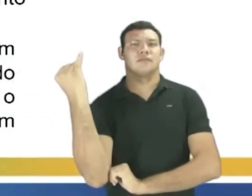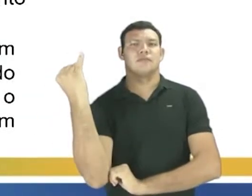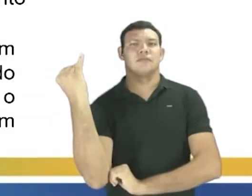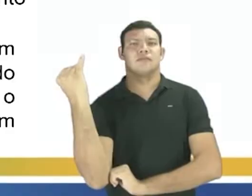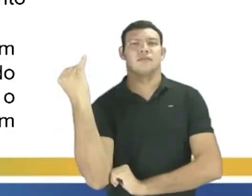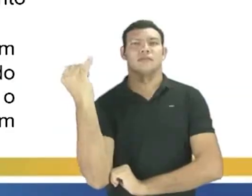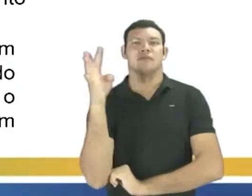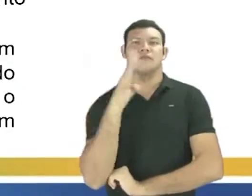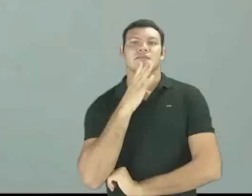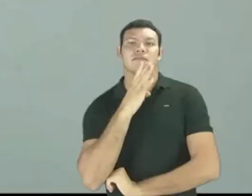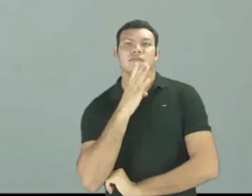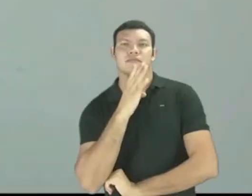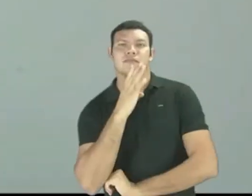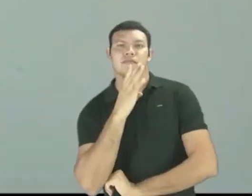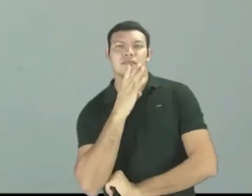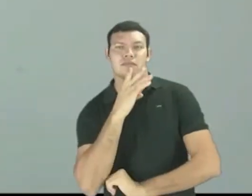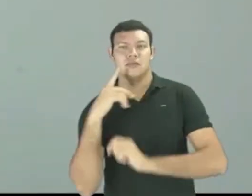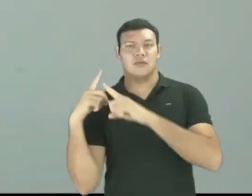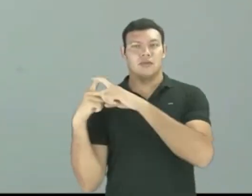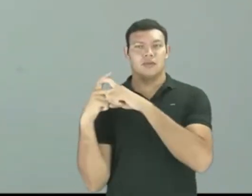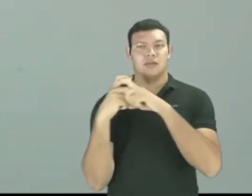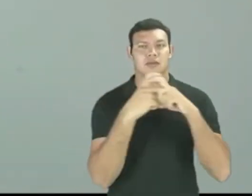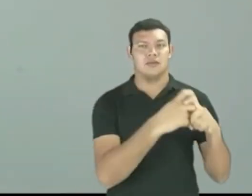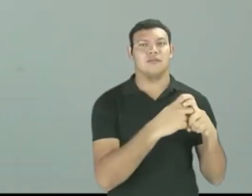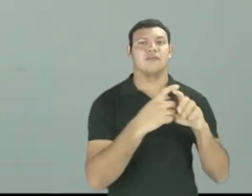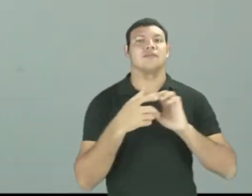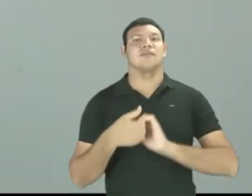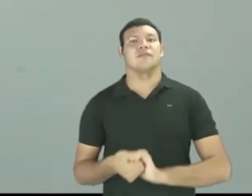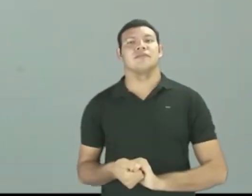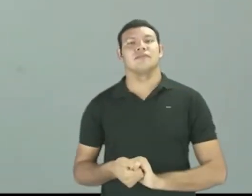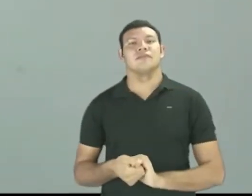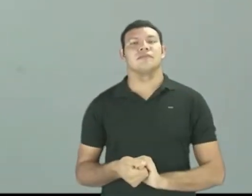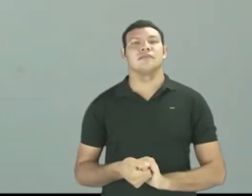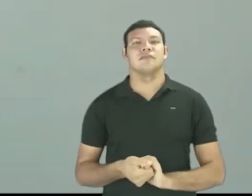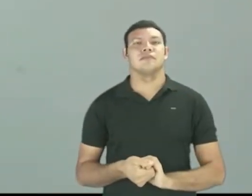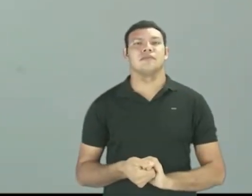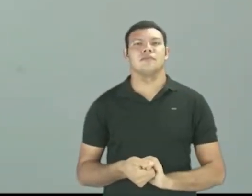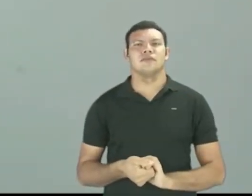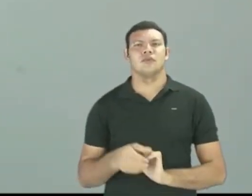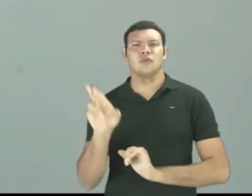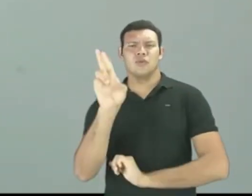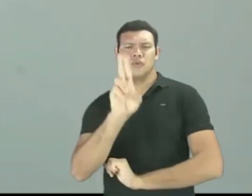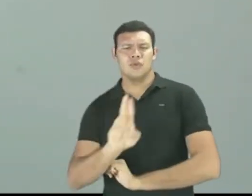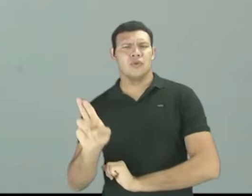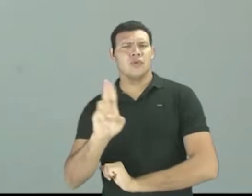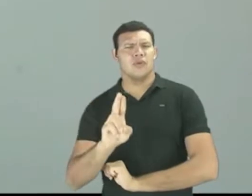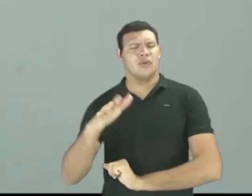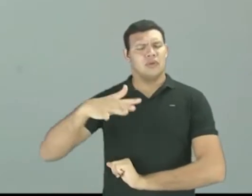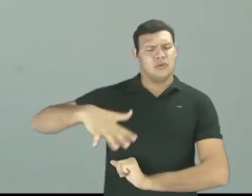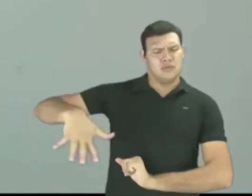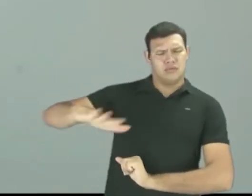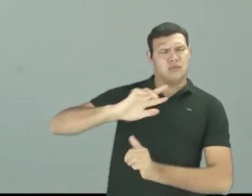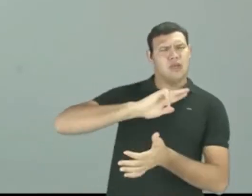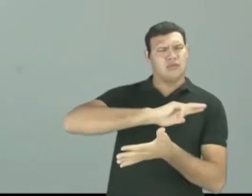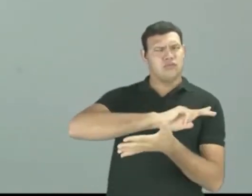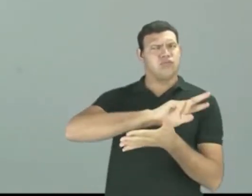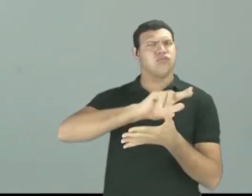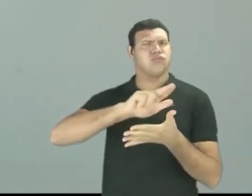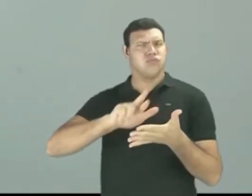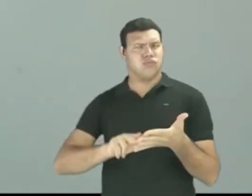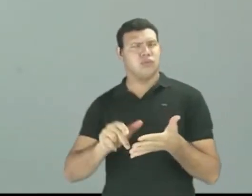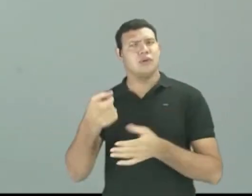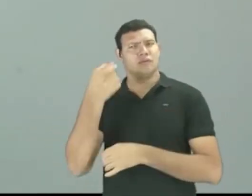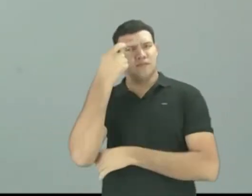de conhecer os polinômios, né? E sua aplicabilidade em outras áreas de conhecimento. Agora